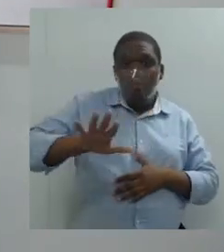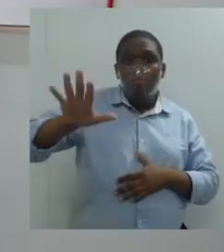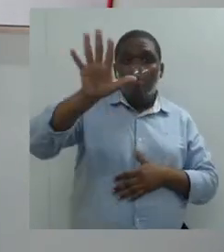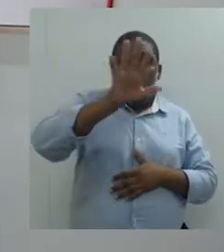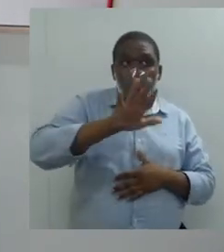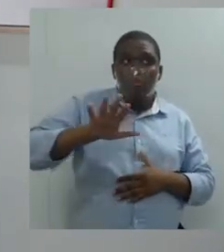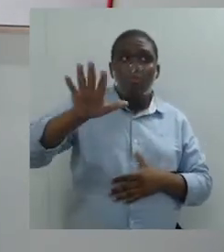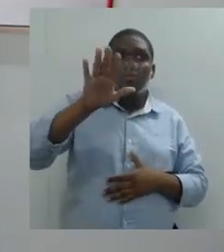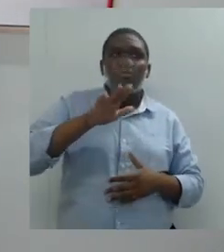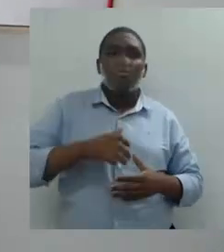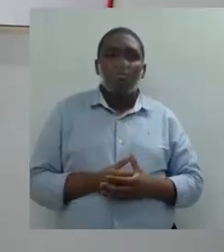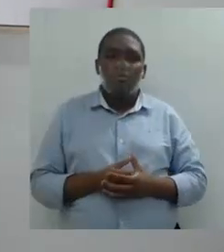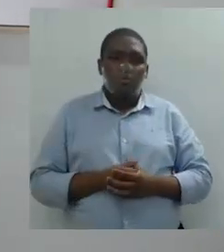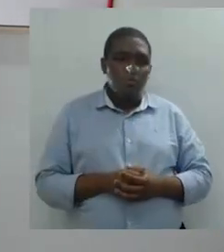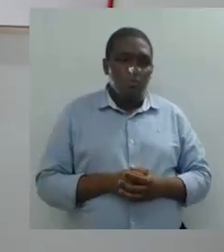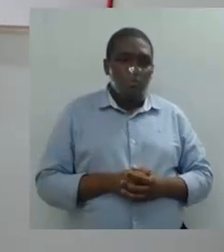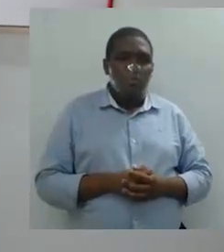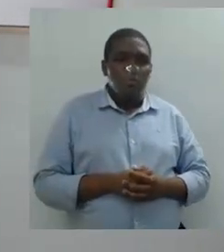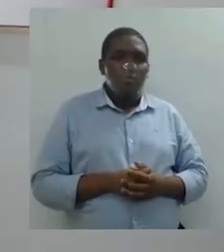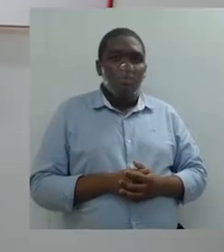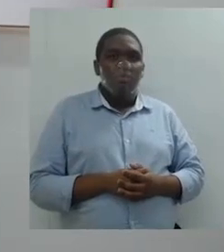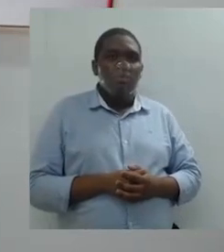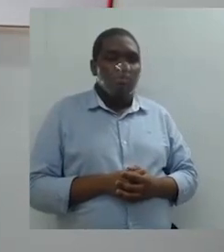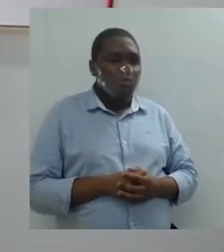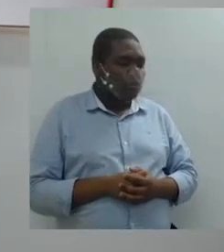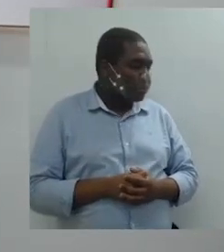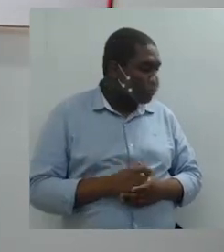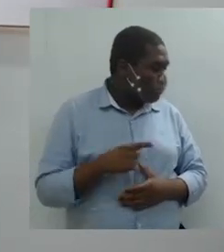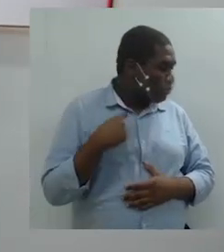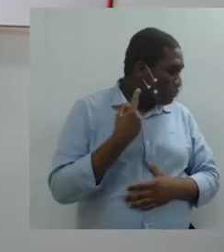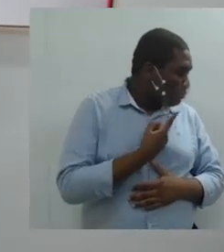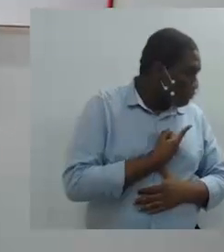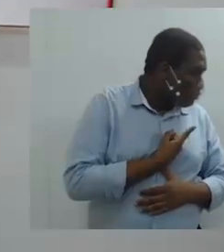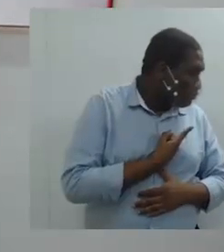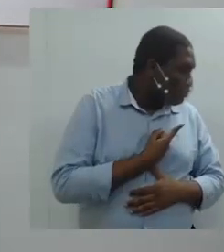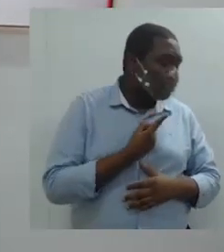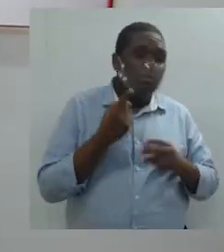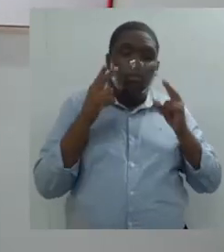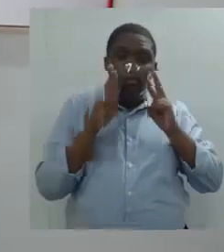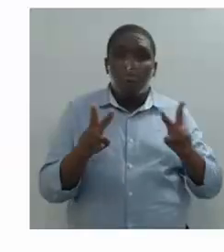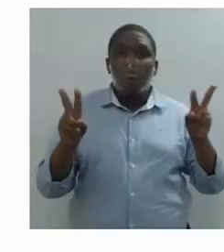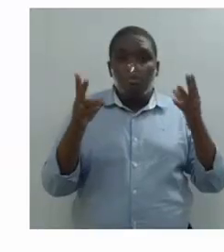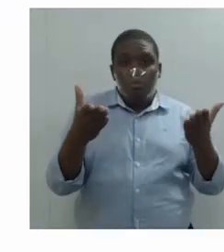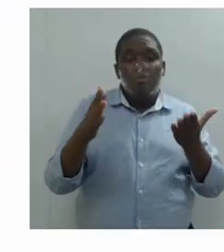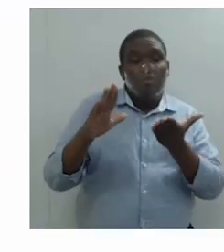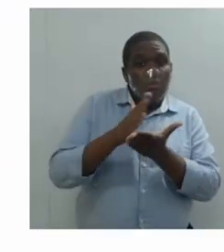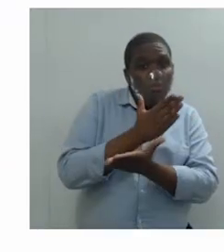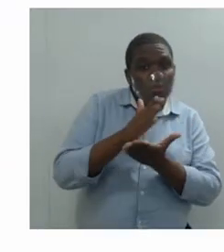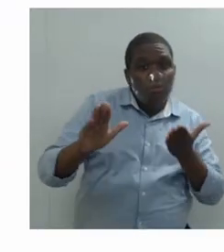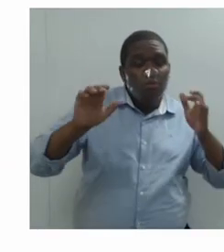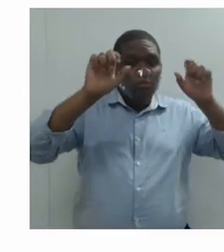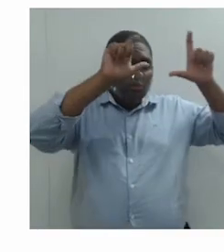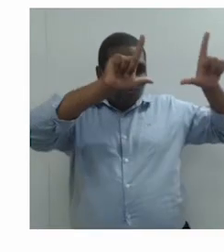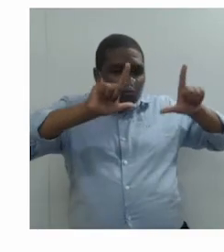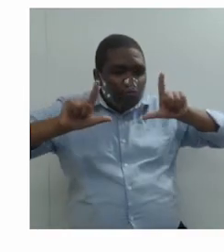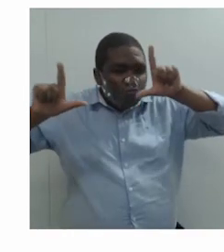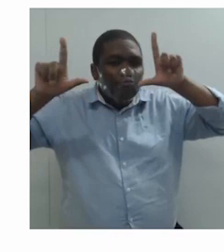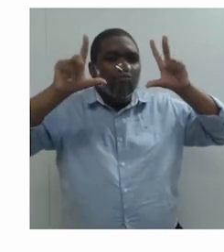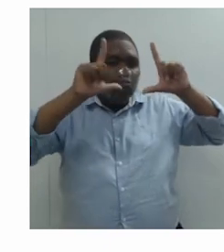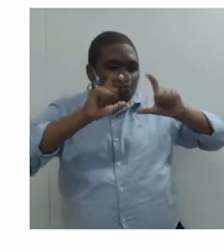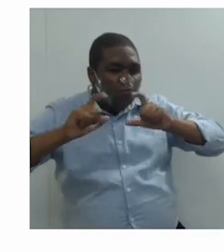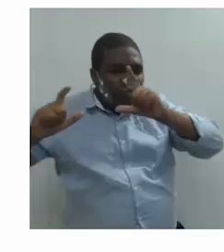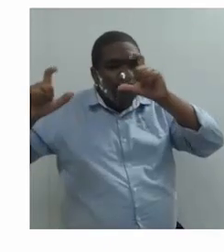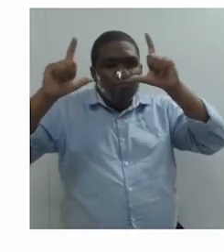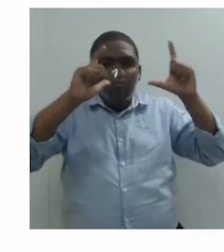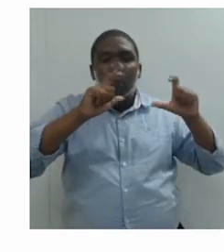Vejam, aqui trazemos algumas paisagens. Mas eu faço uma pergunta.